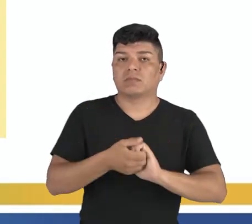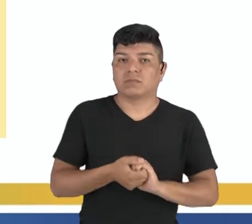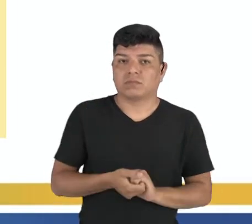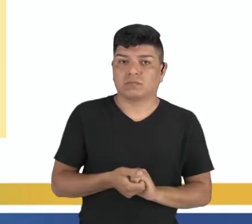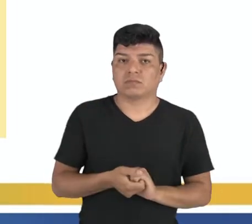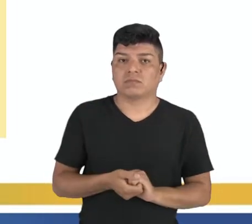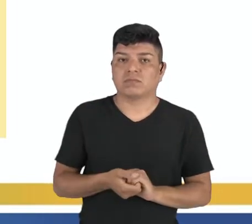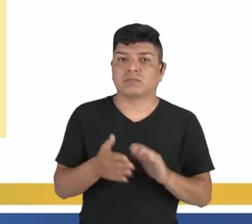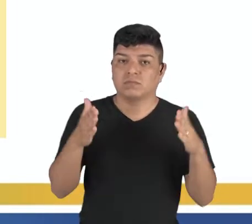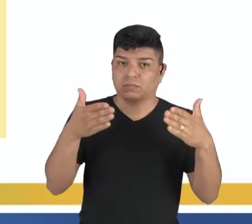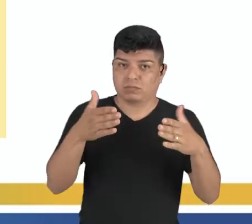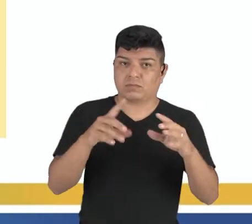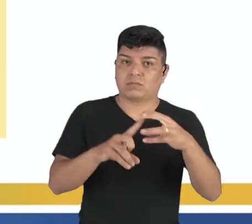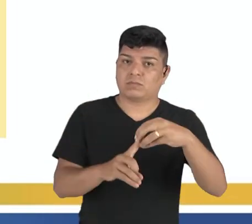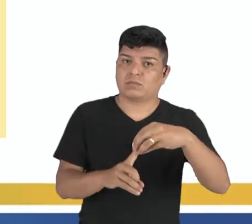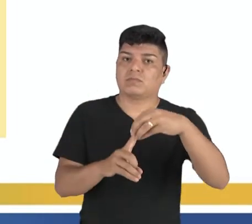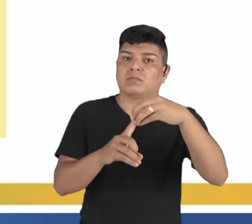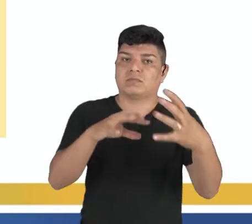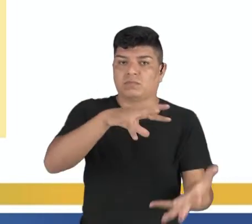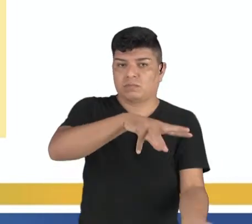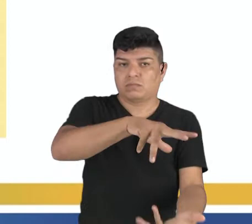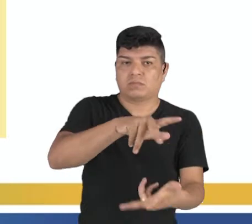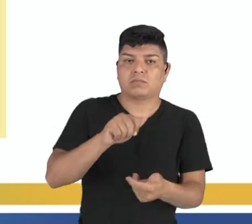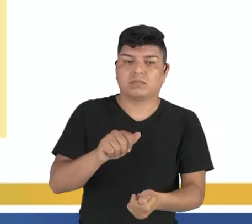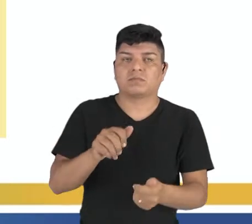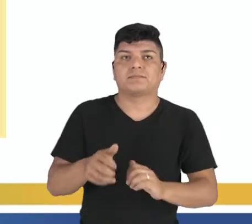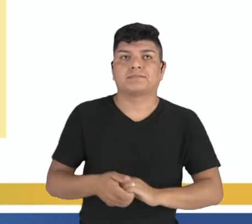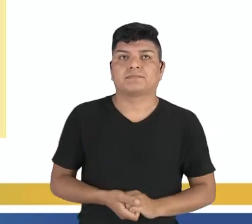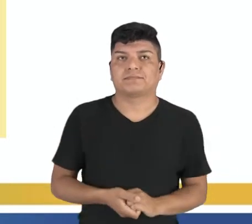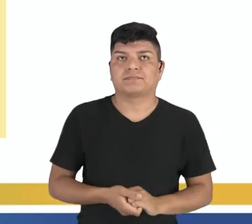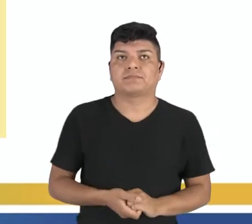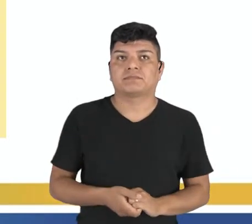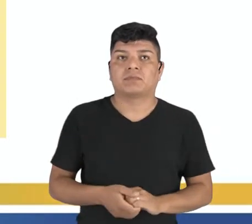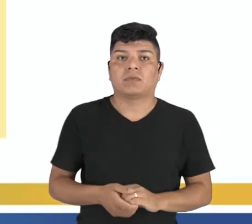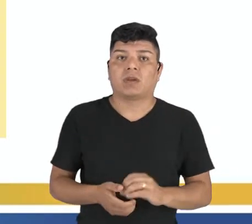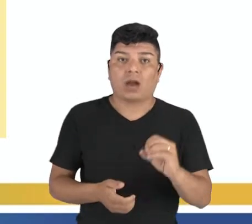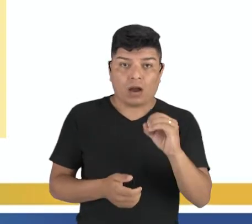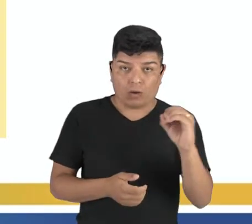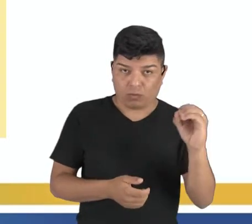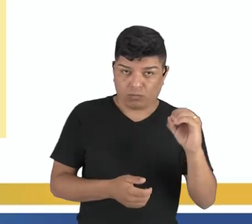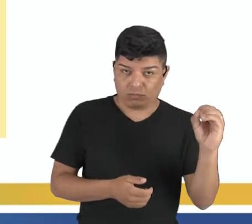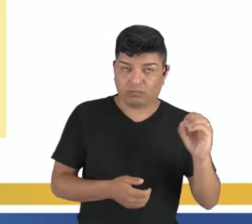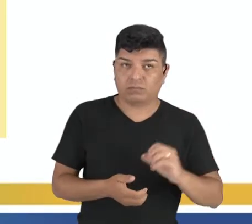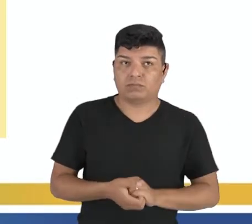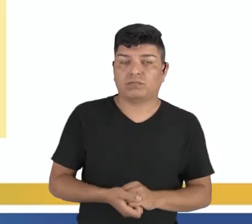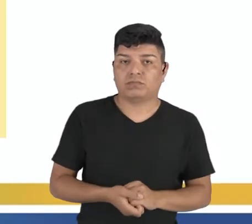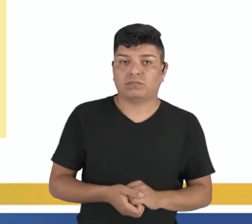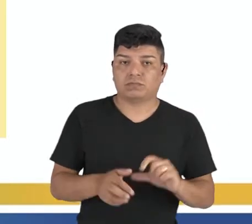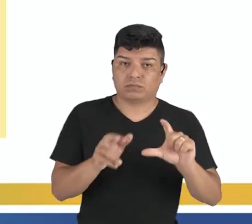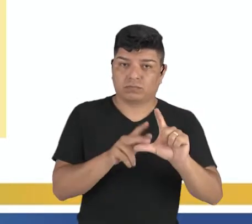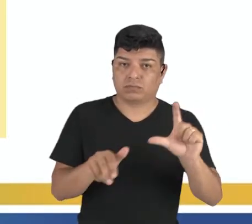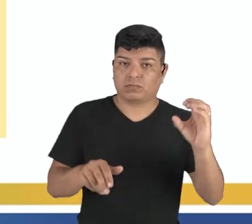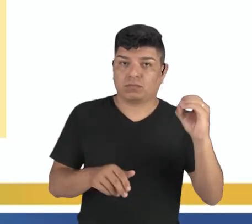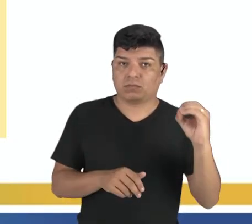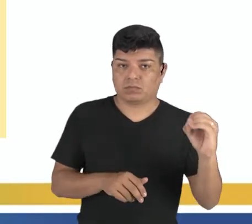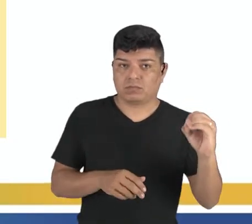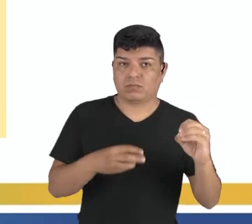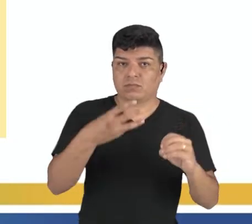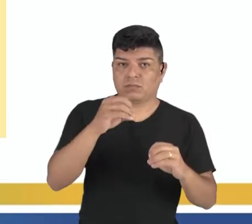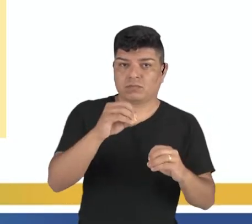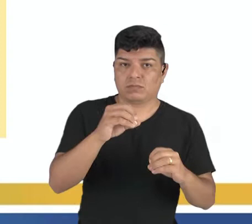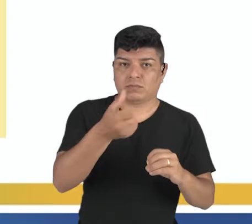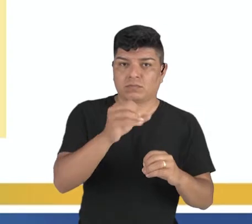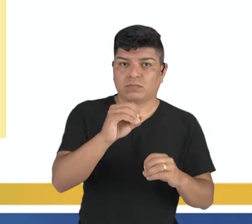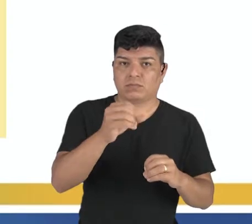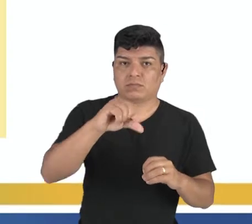a circunferência em tese do planeta Terra. E do outro lado, a oeste, a letra O, simbolizando aí 30,